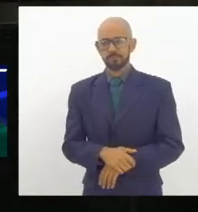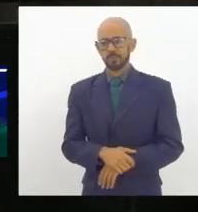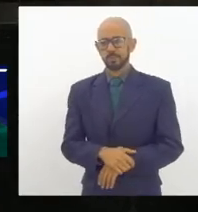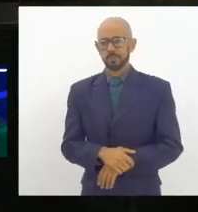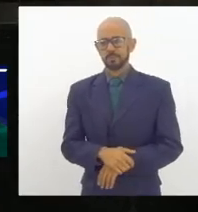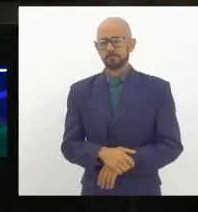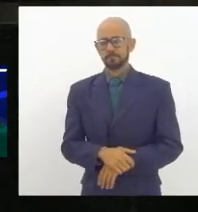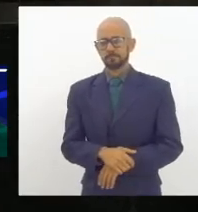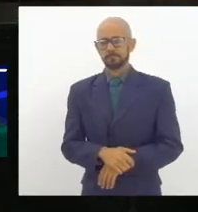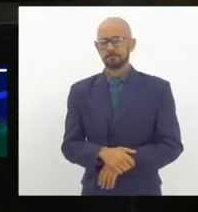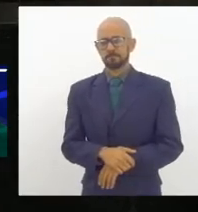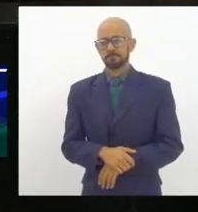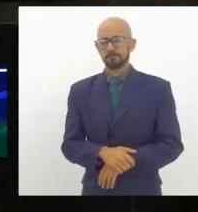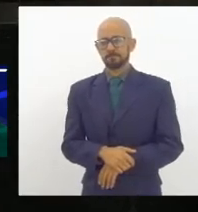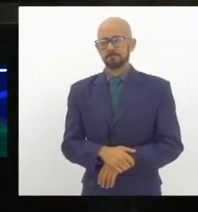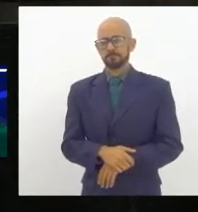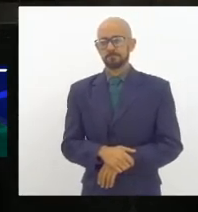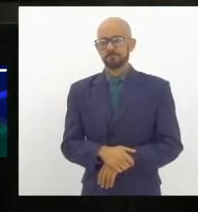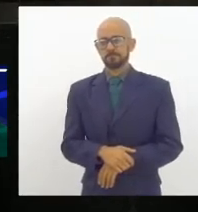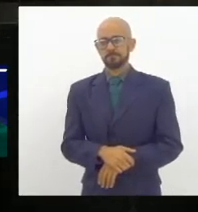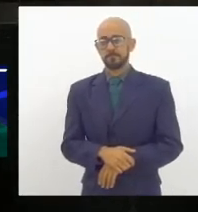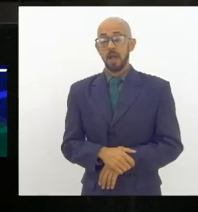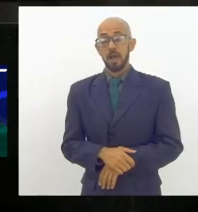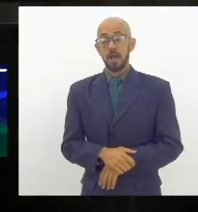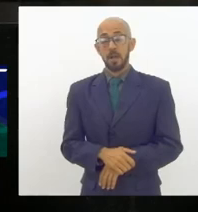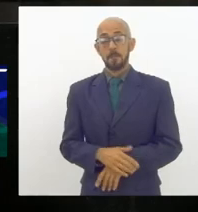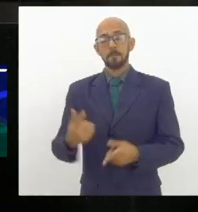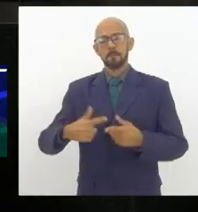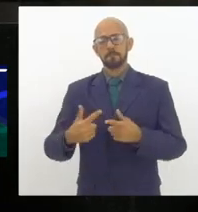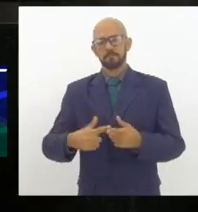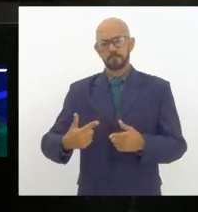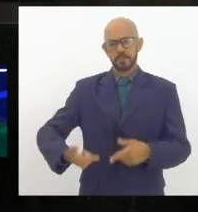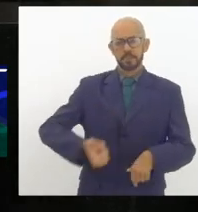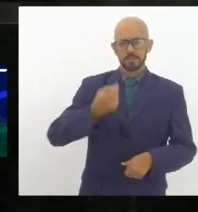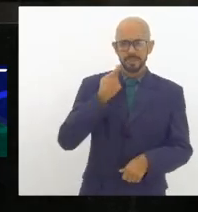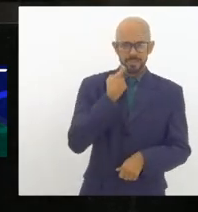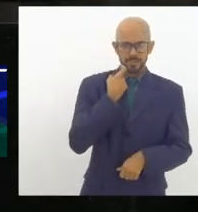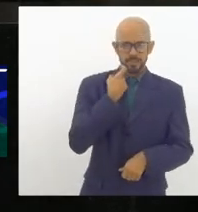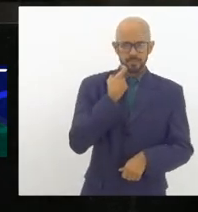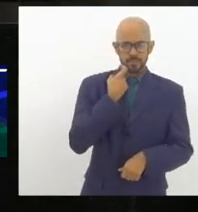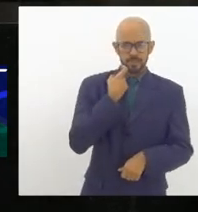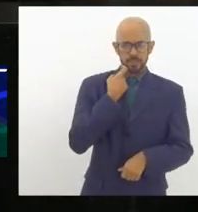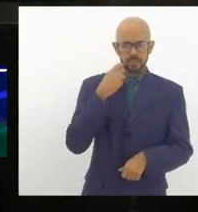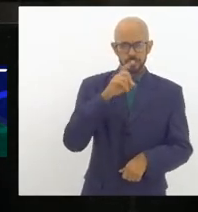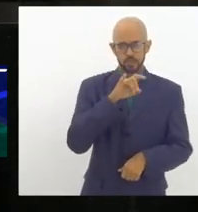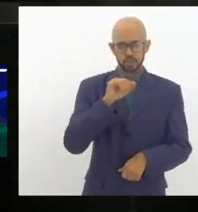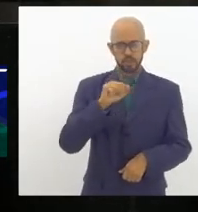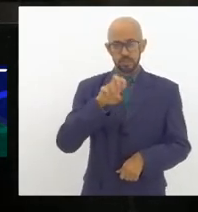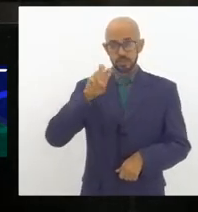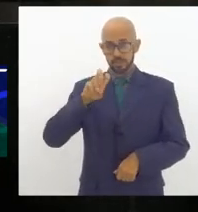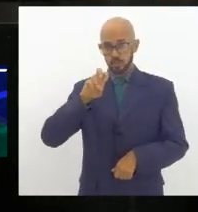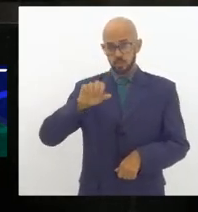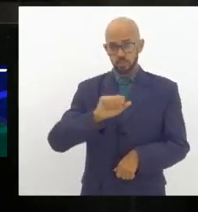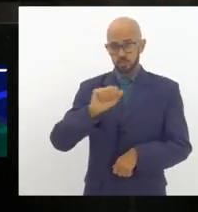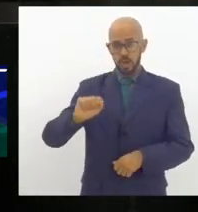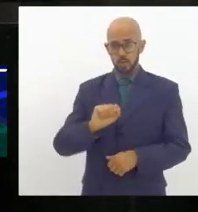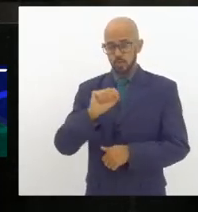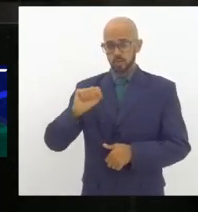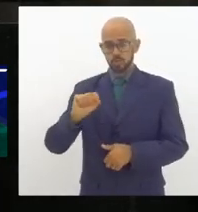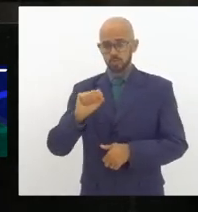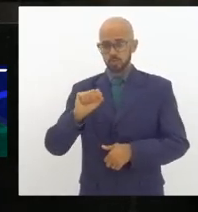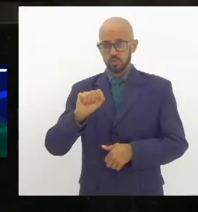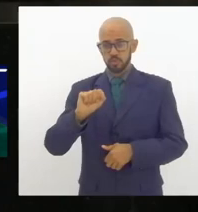é porque sexta-feira passada dia 5 de agosto